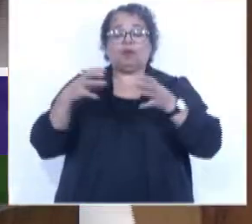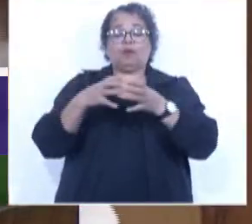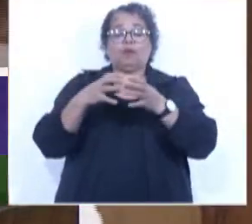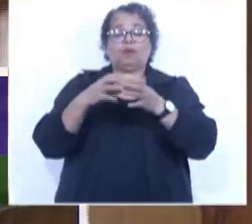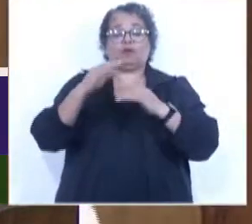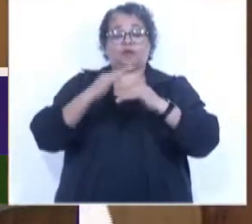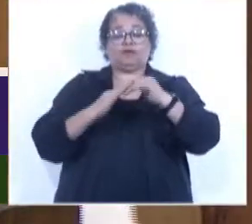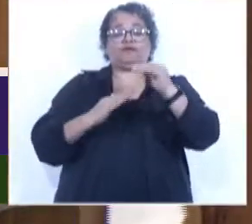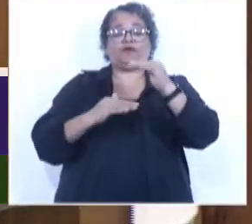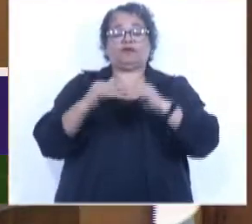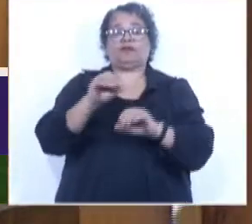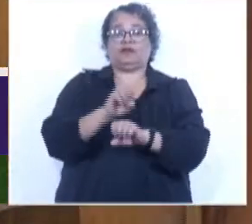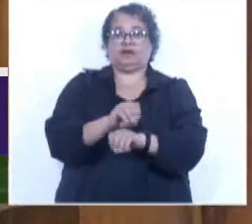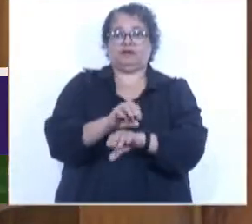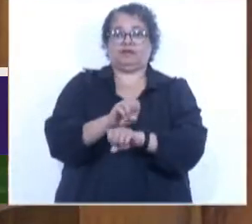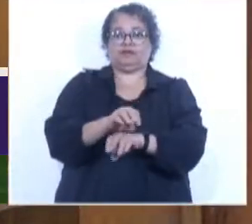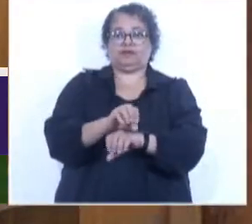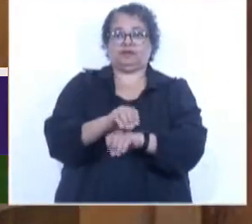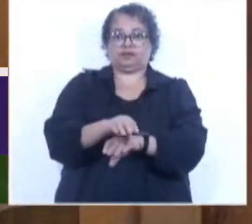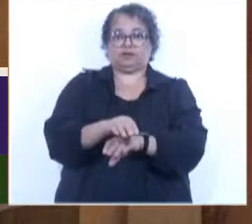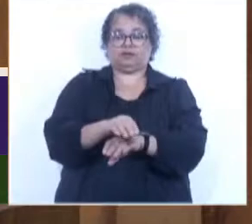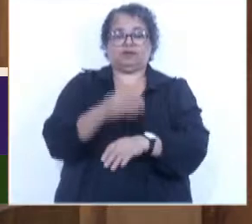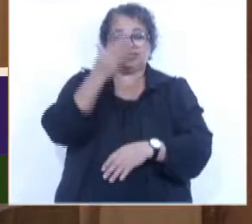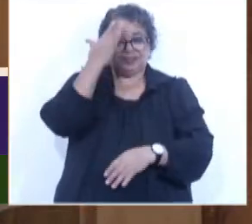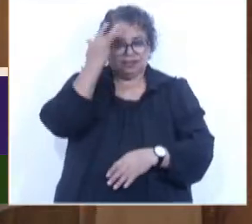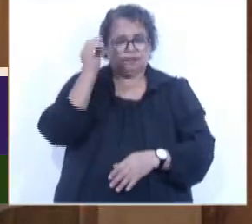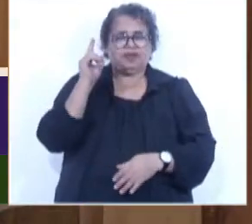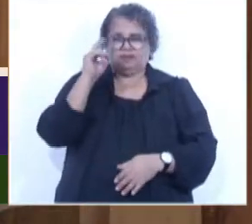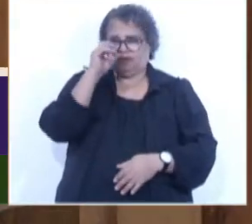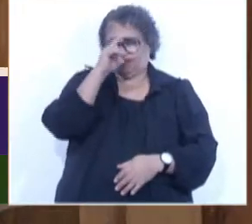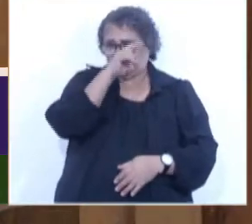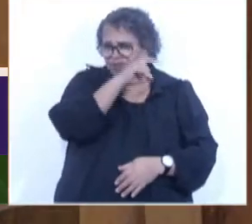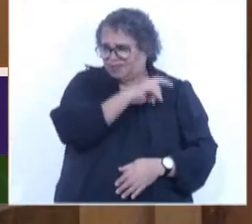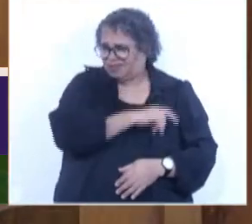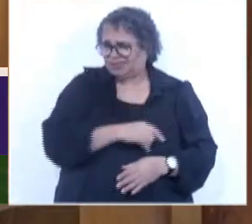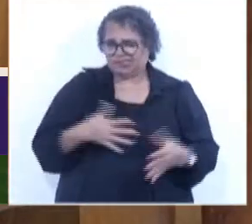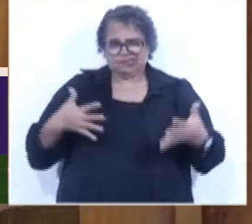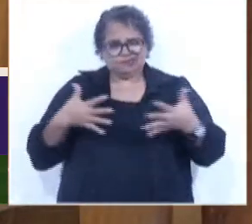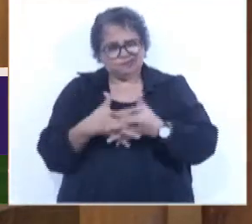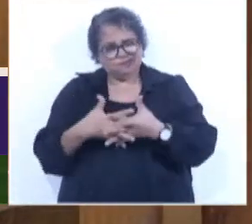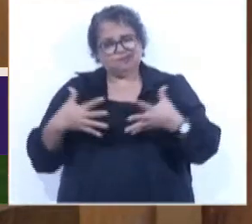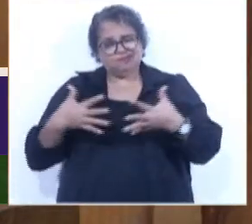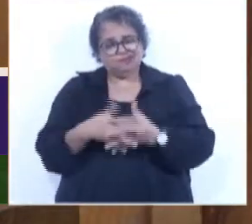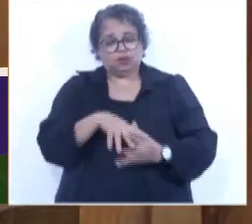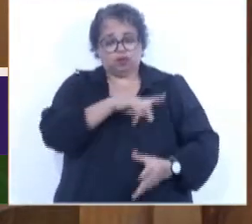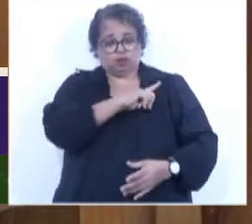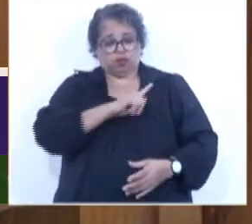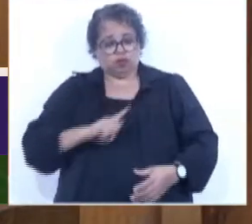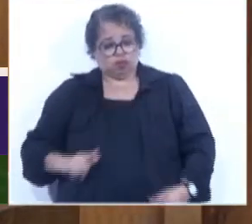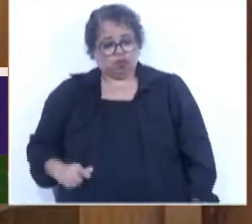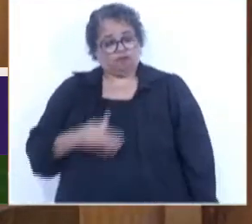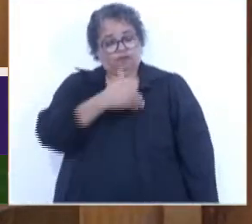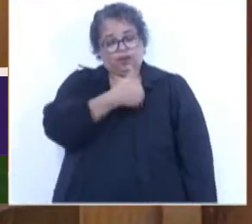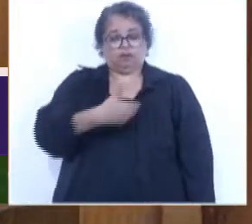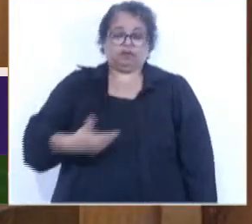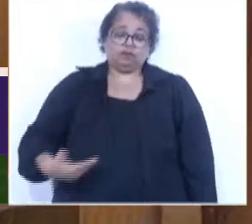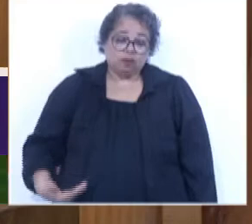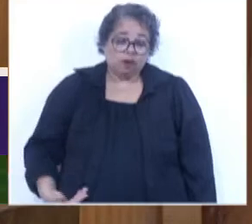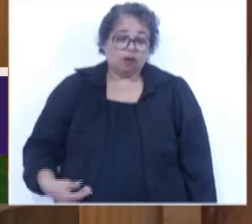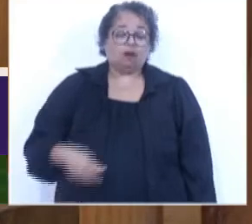e a gente sabe o imbróglio é divergência dos governos estaduais dos Estados